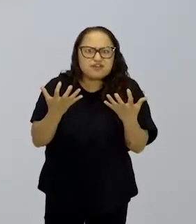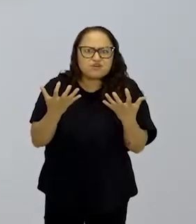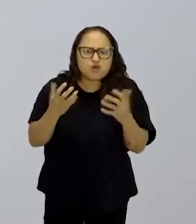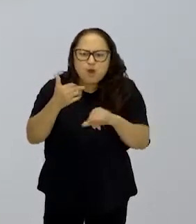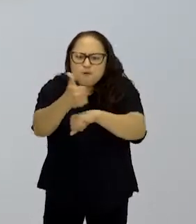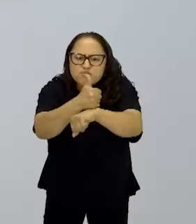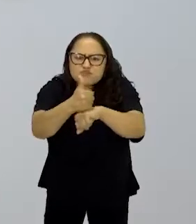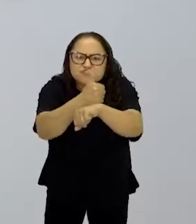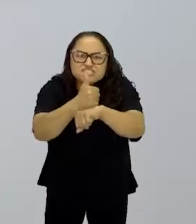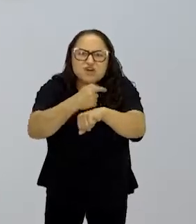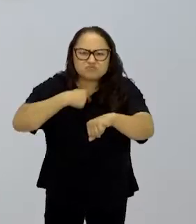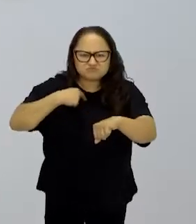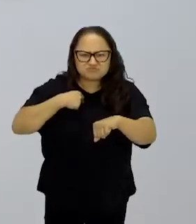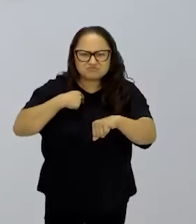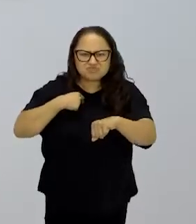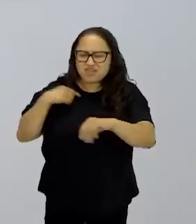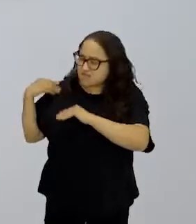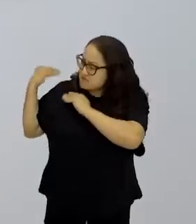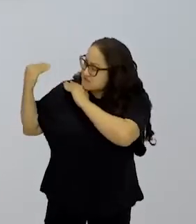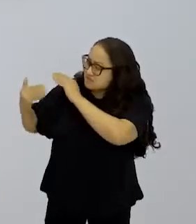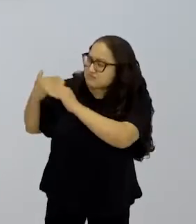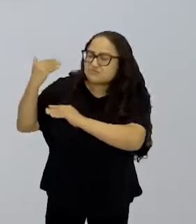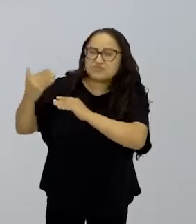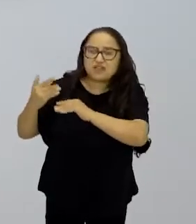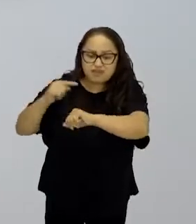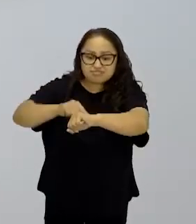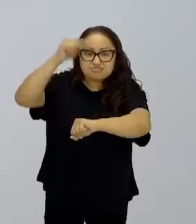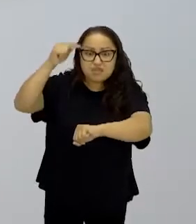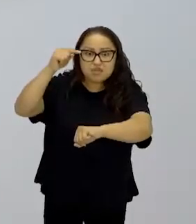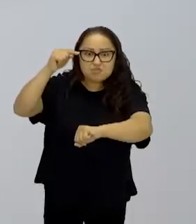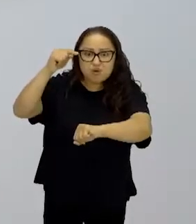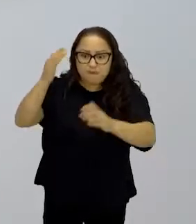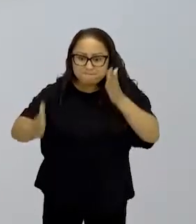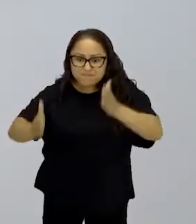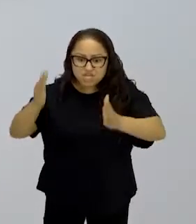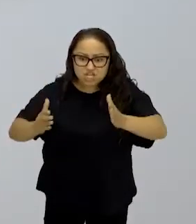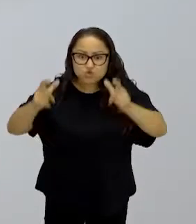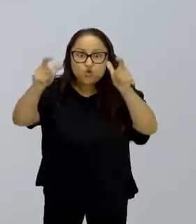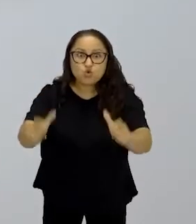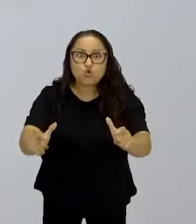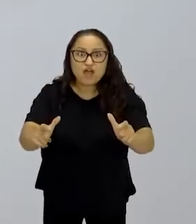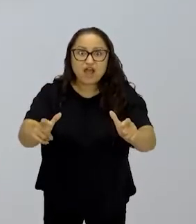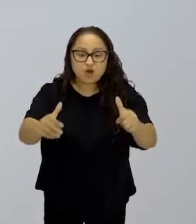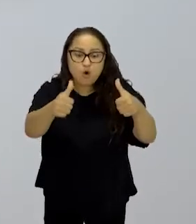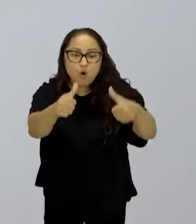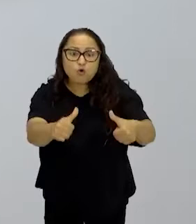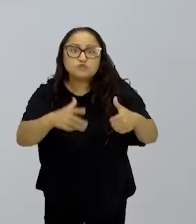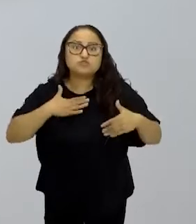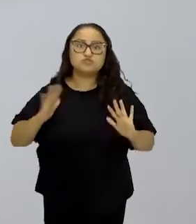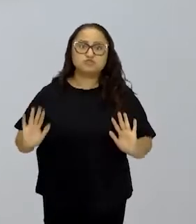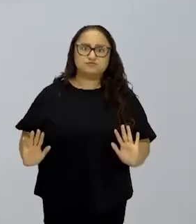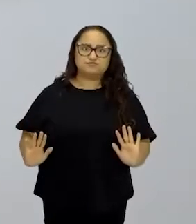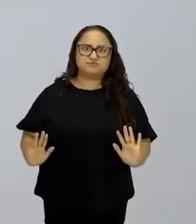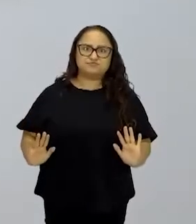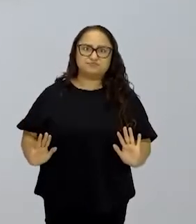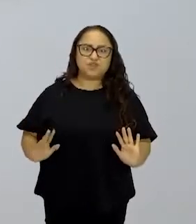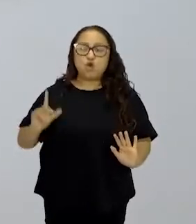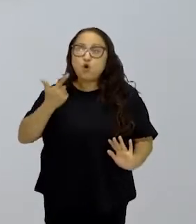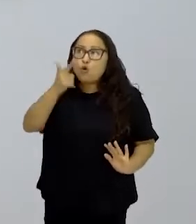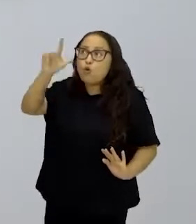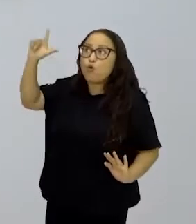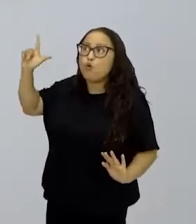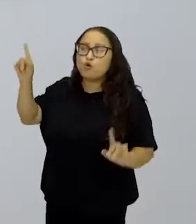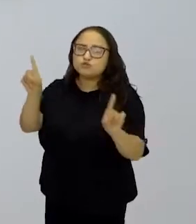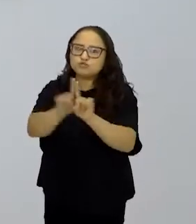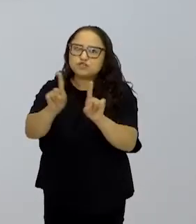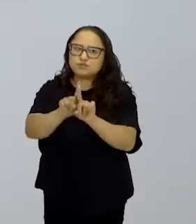isso é construção social do tempo e da época e do lugar, do território onde eu estou, isso quer dizer que o outro também, assim